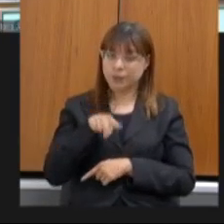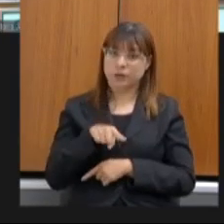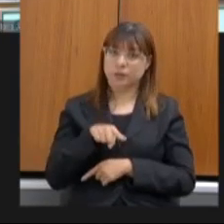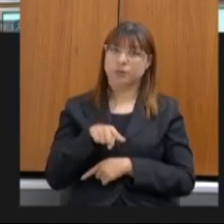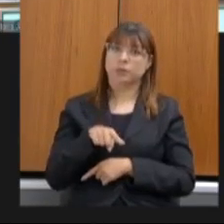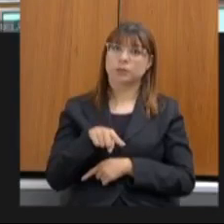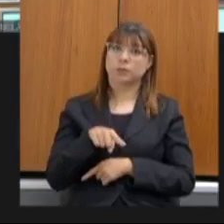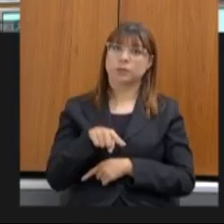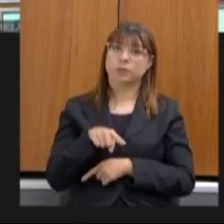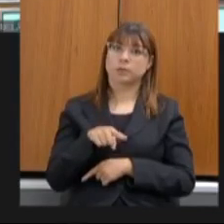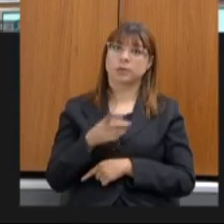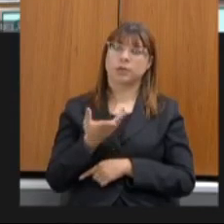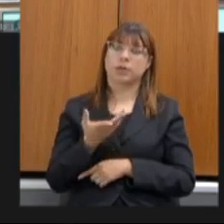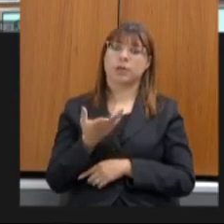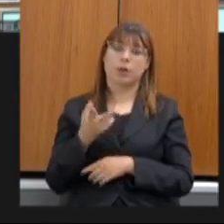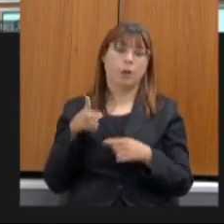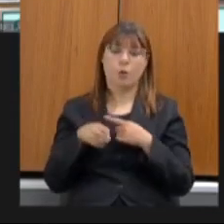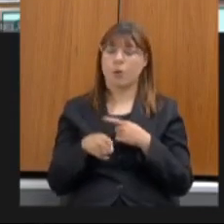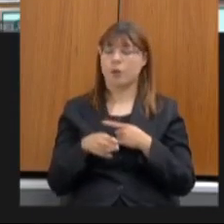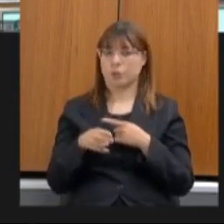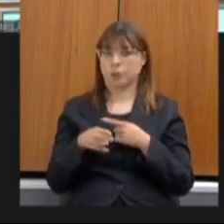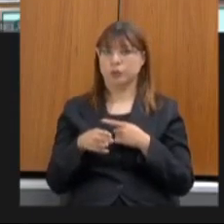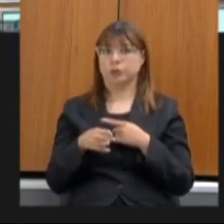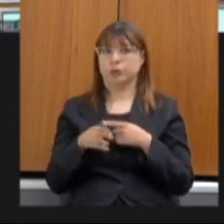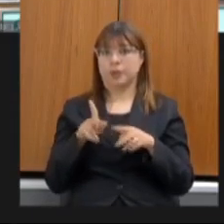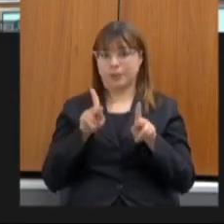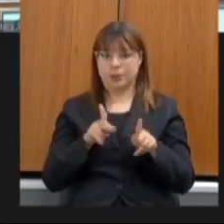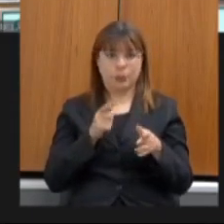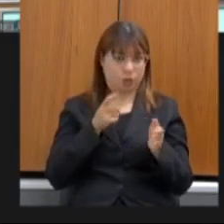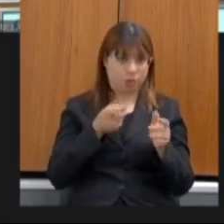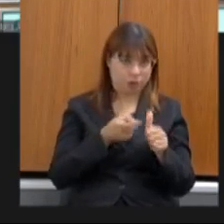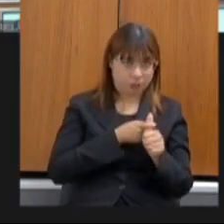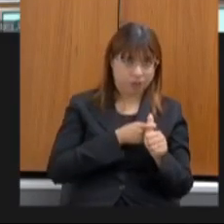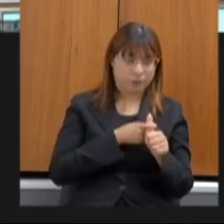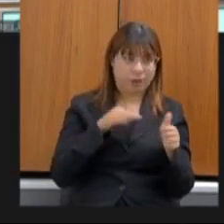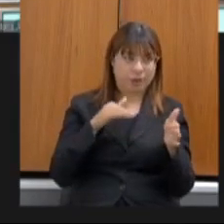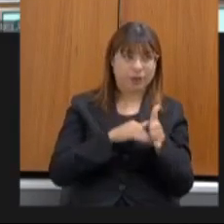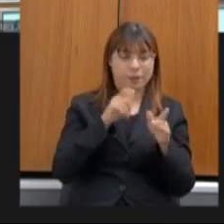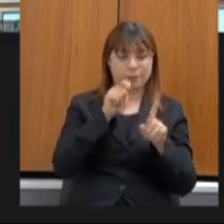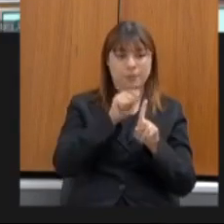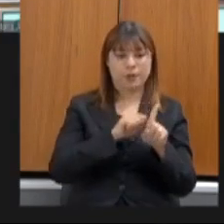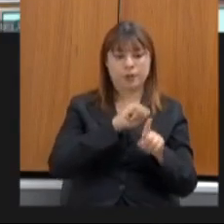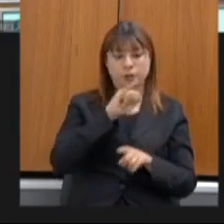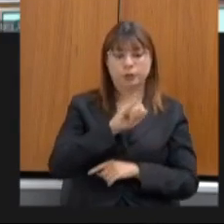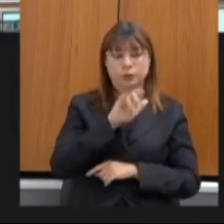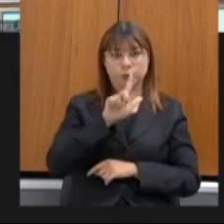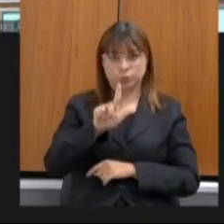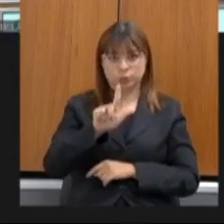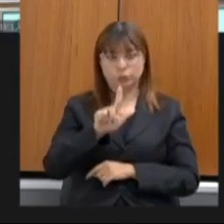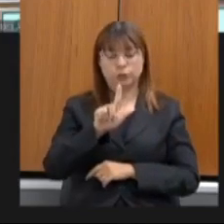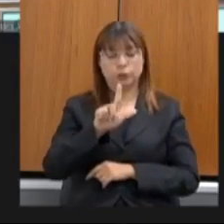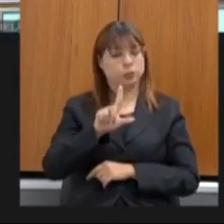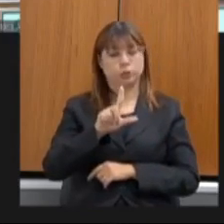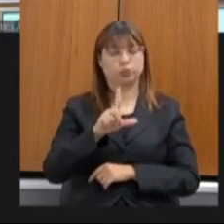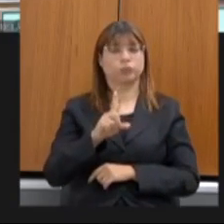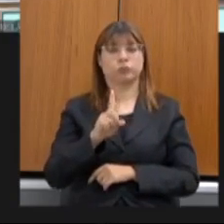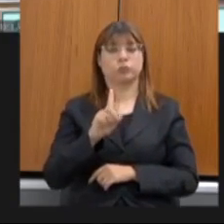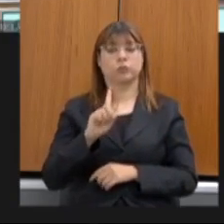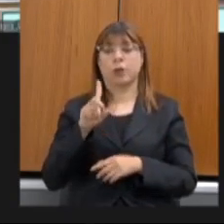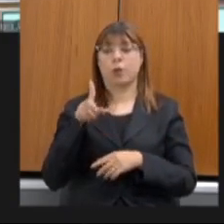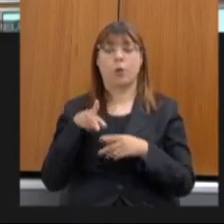ano o Zé para Usinagem clientes mas até Julho até Julho e